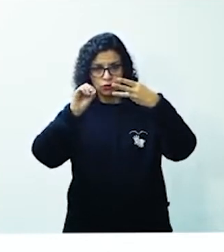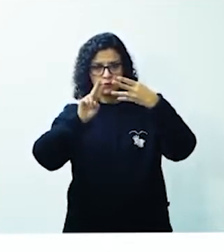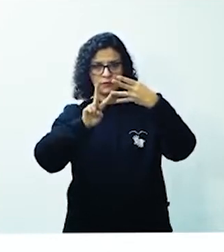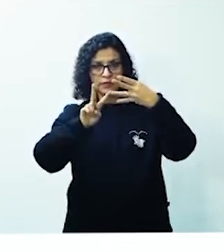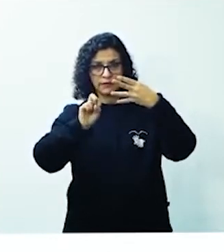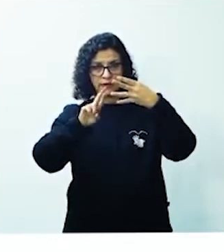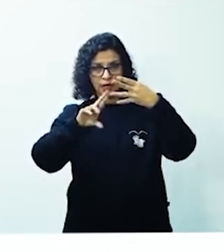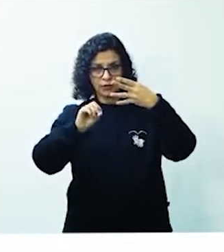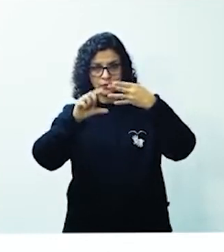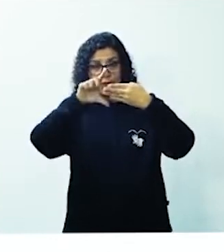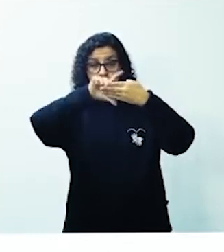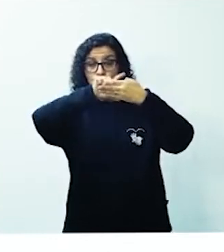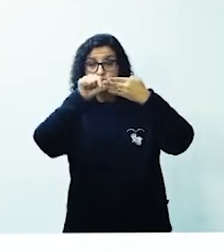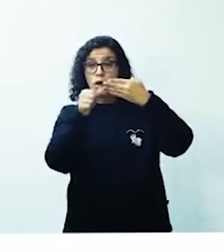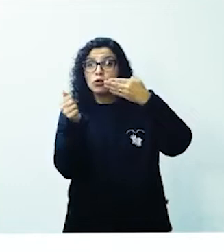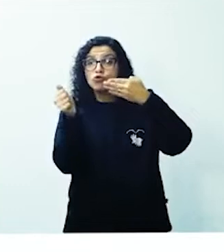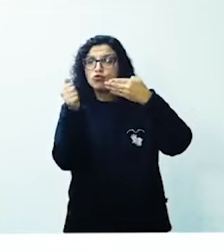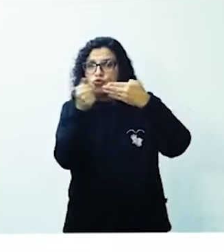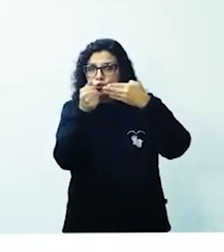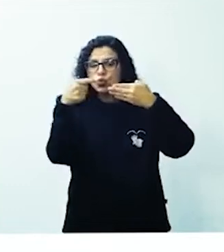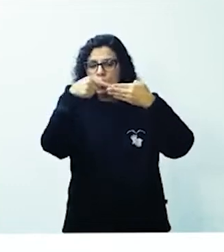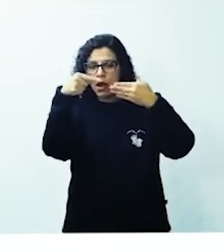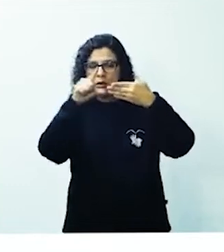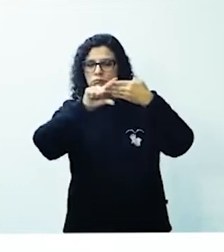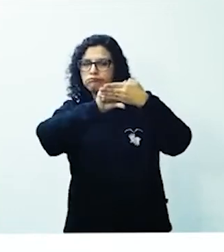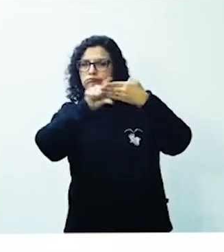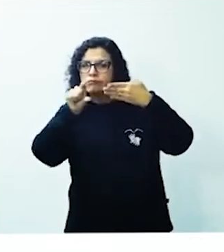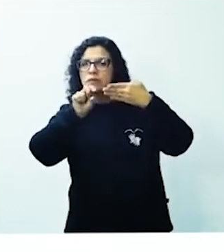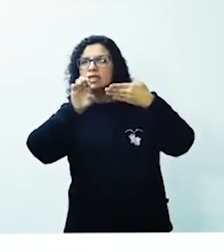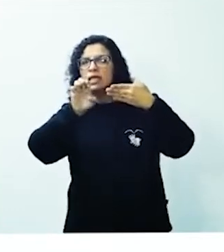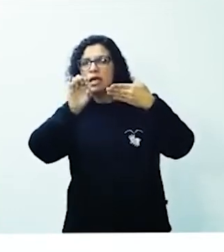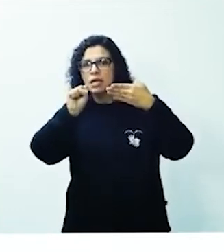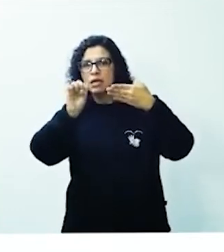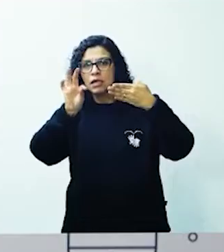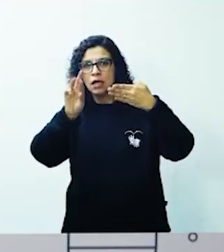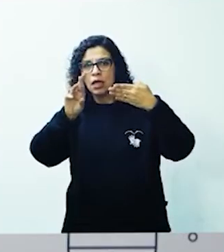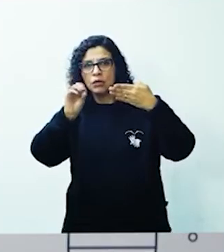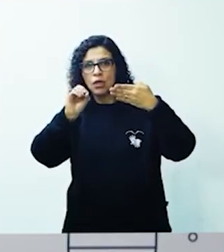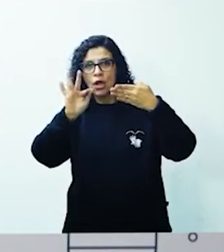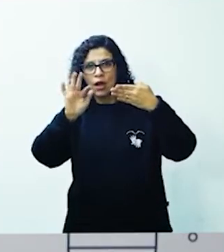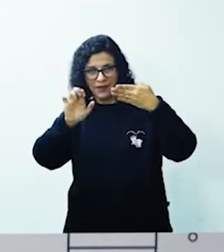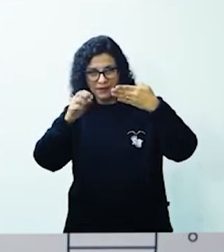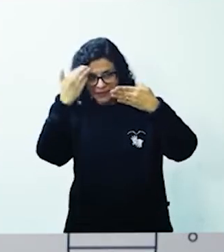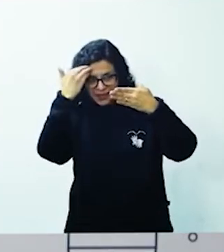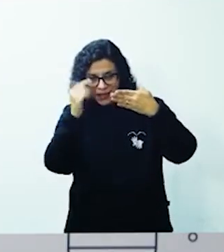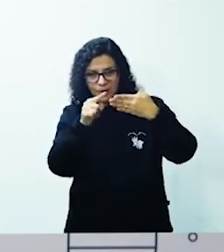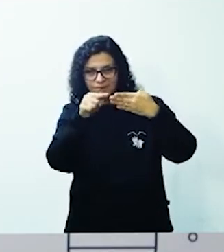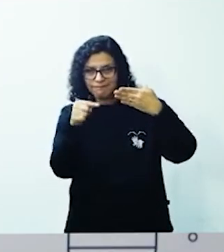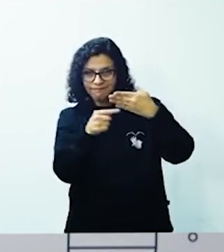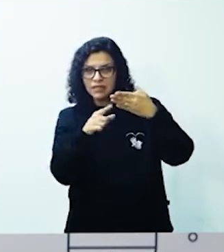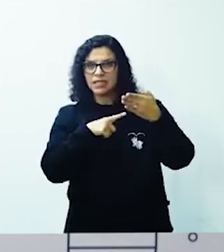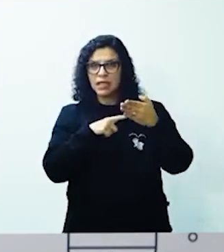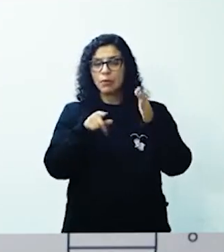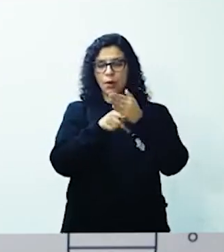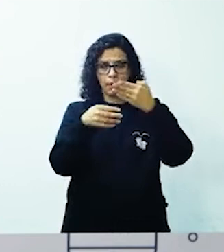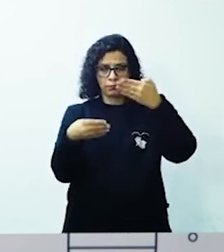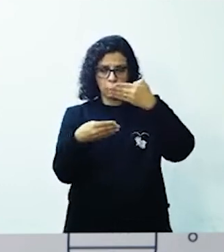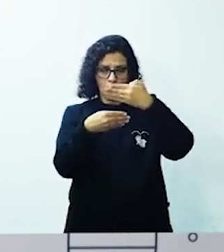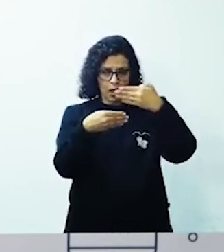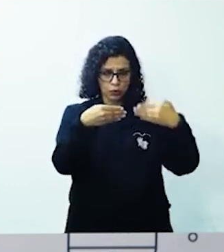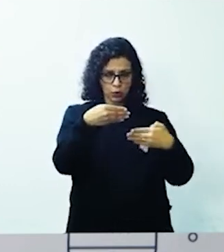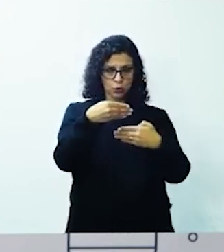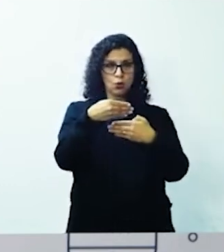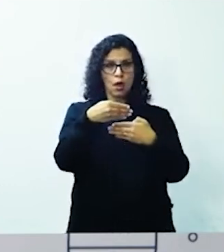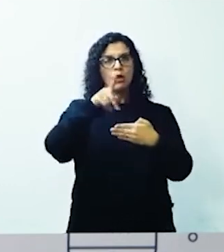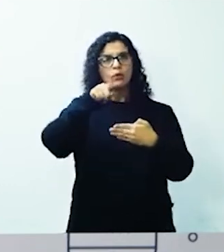separados em quantidade de versos ali. O poeta coloca 5 versos, por exemplo. Aí ele separa, faz uma outra estrofe